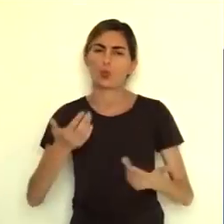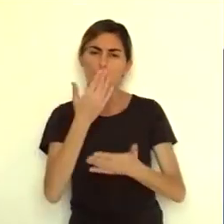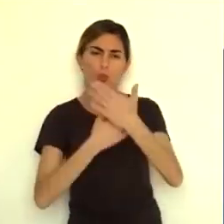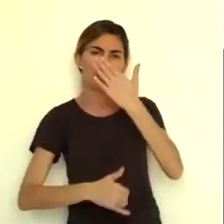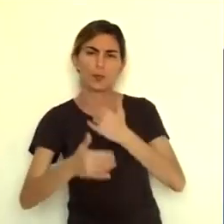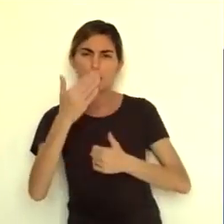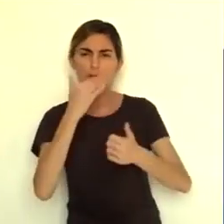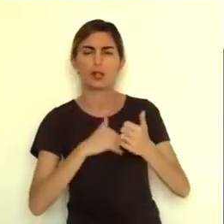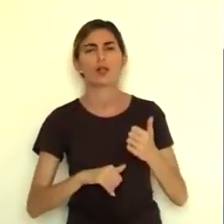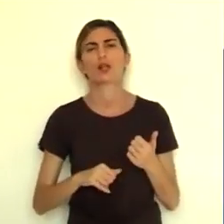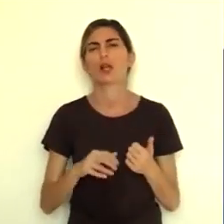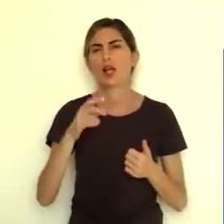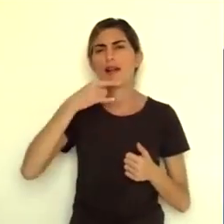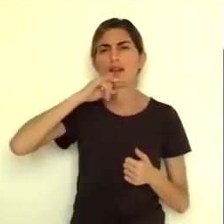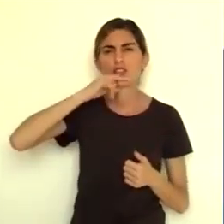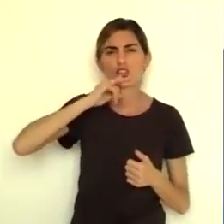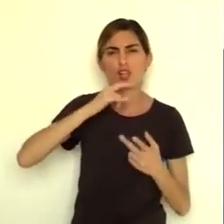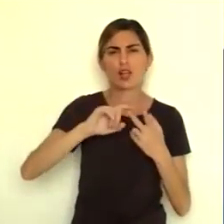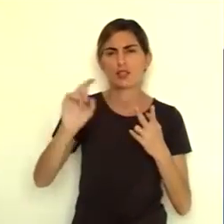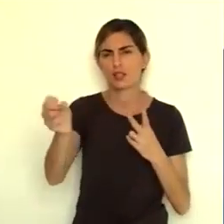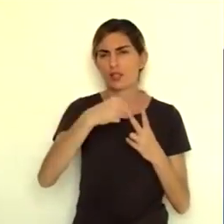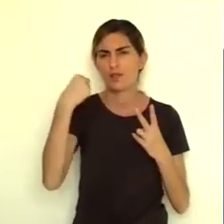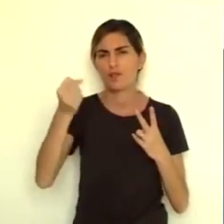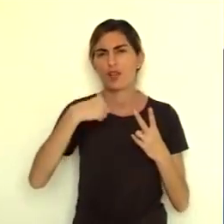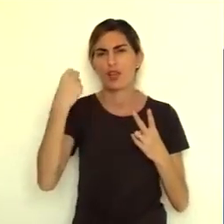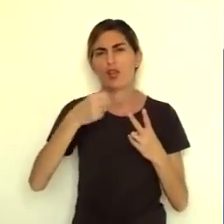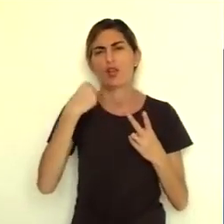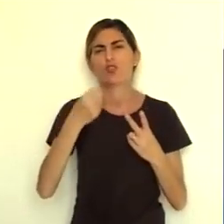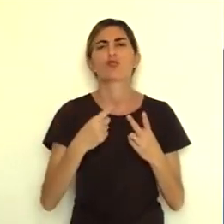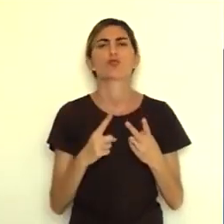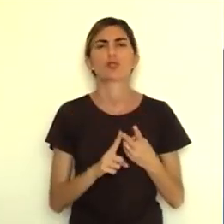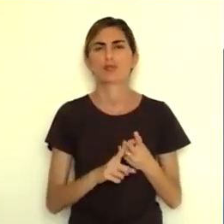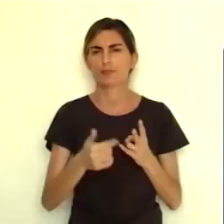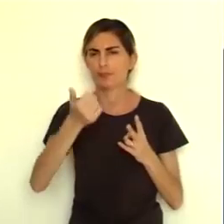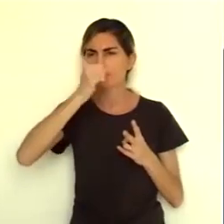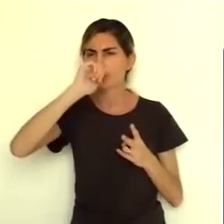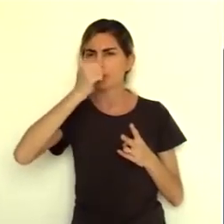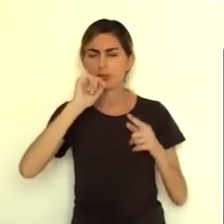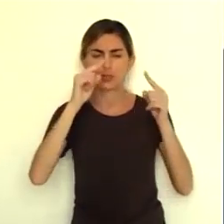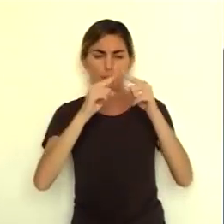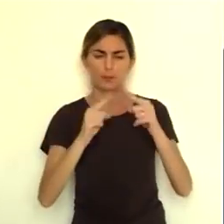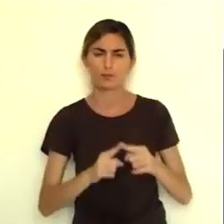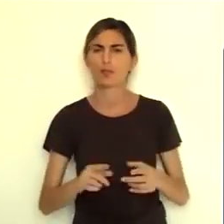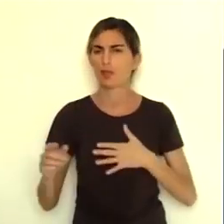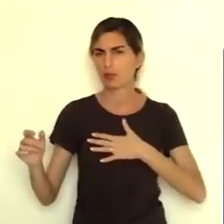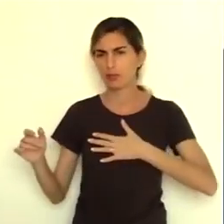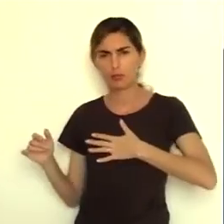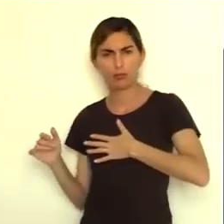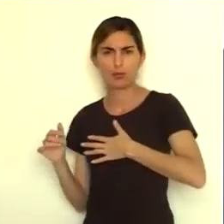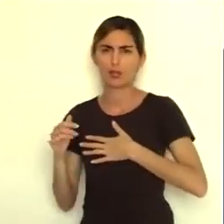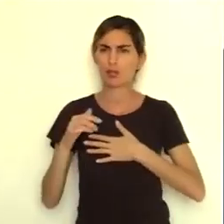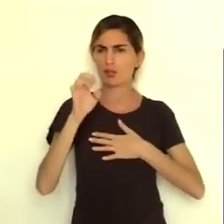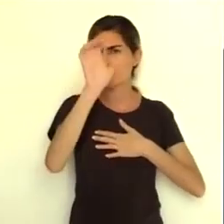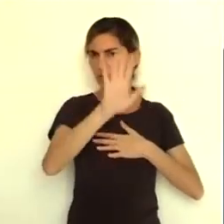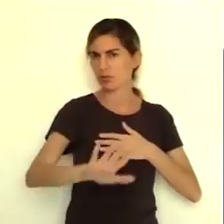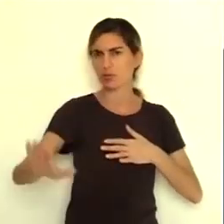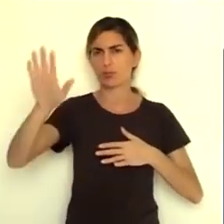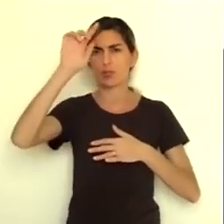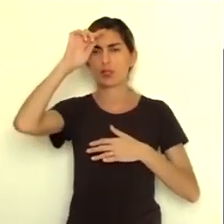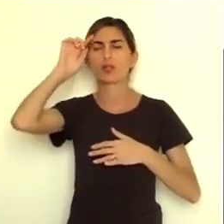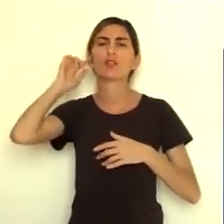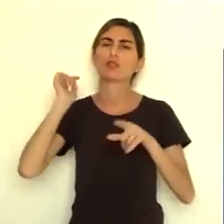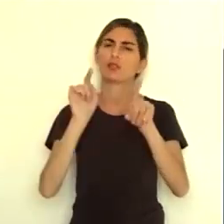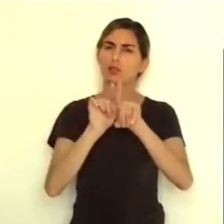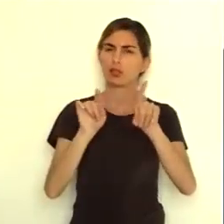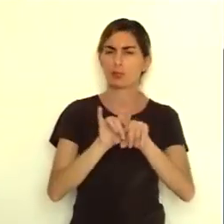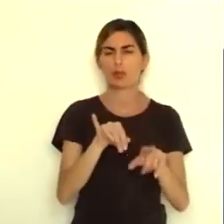levando em consideração essa questão alimentar, cachaça, cerveja, né, que eram bebidas ligadas, e da dança também, danças